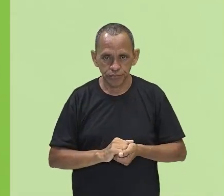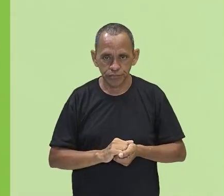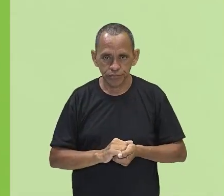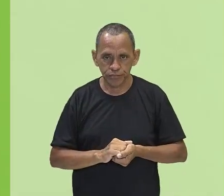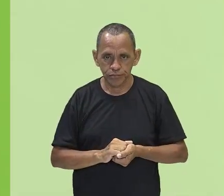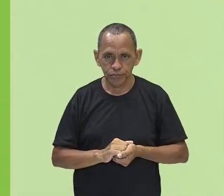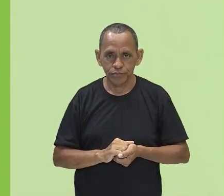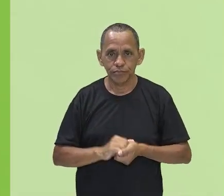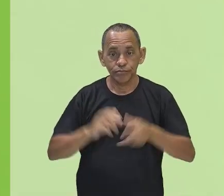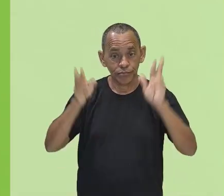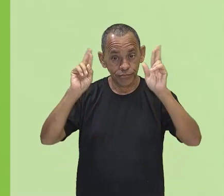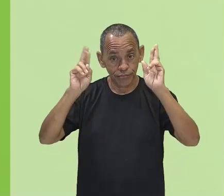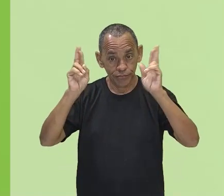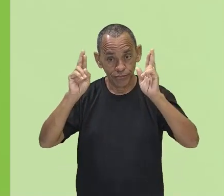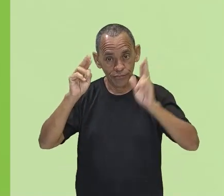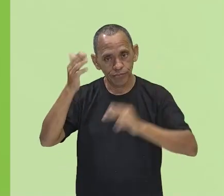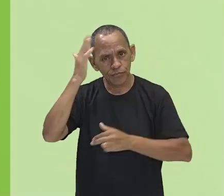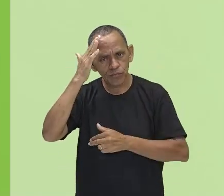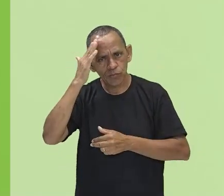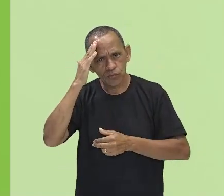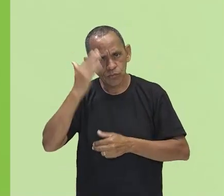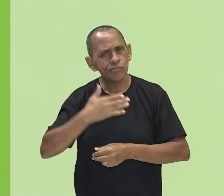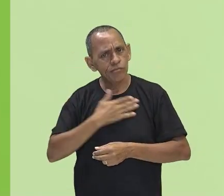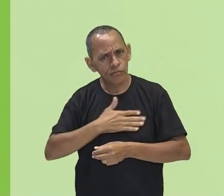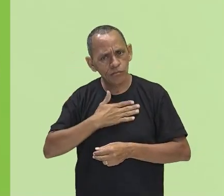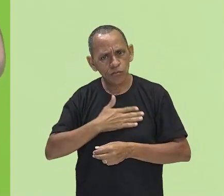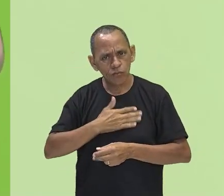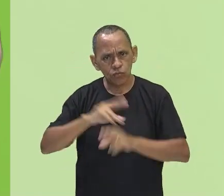pessoal, espero que vocês tenham entendido aí, tenham gostado de